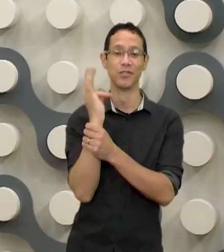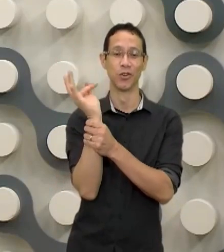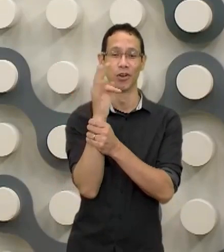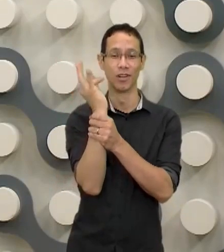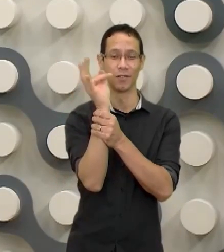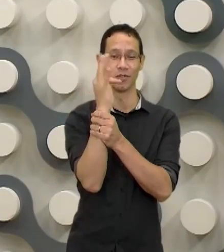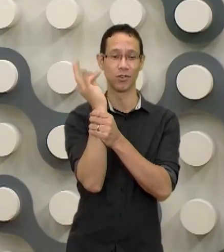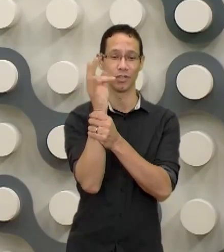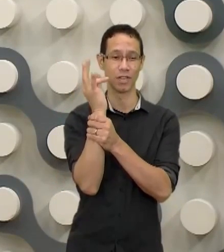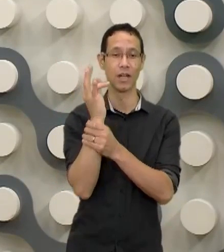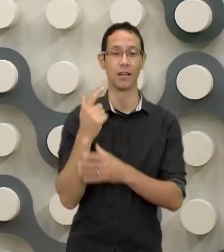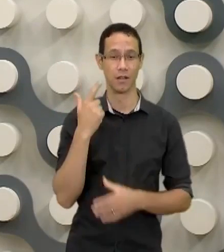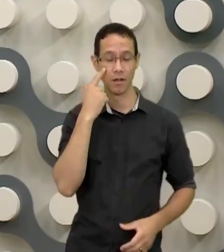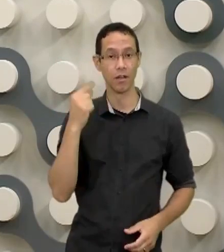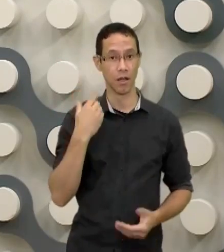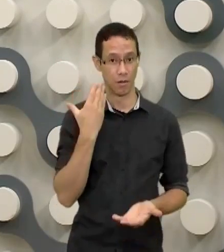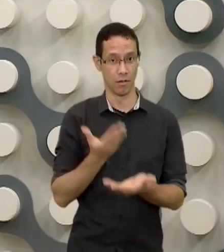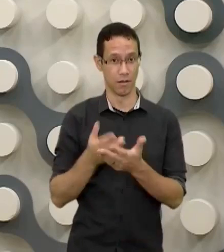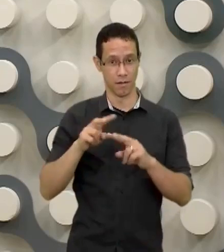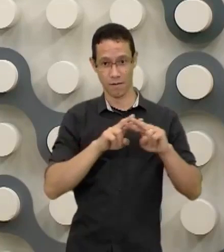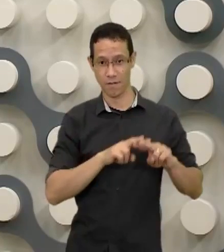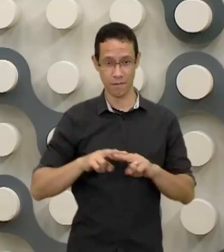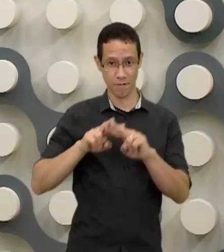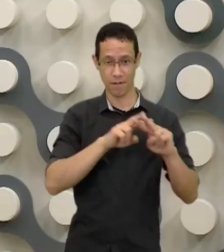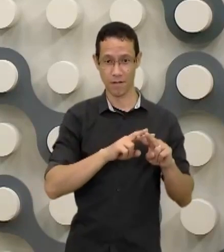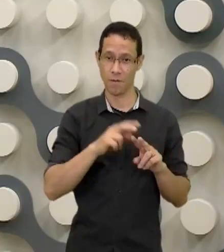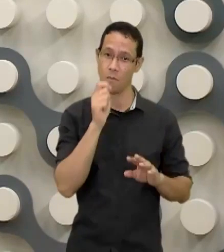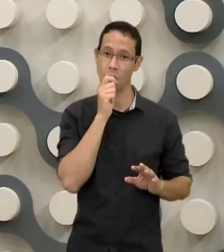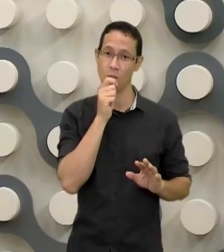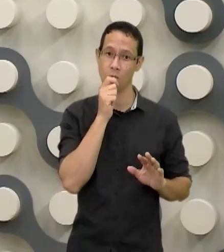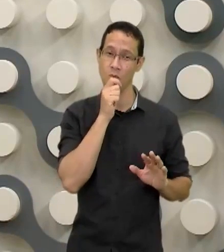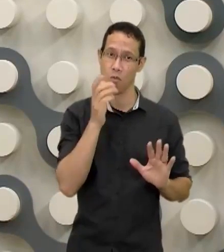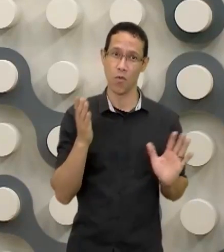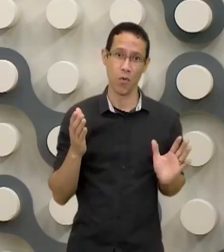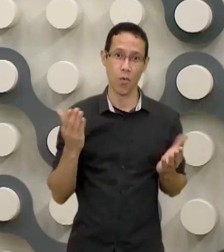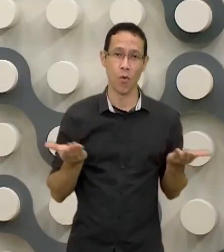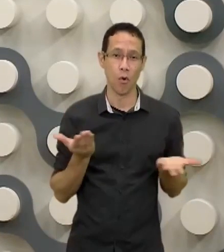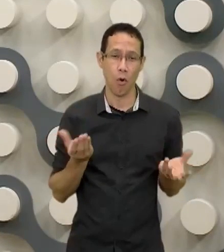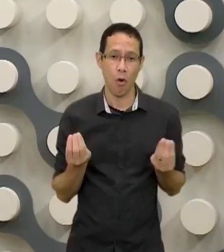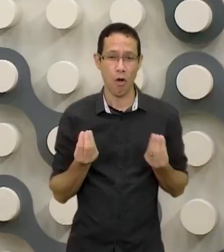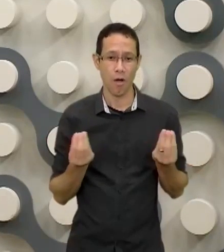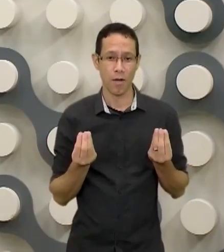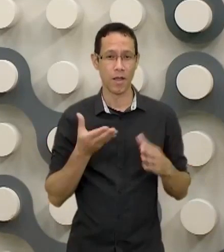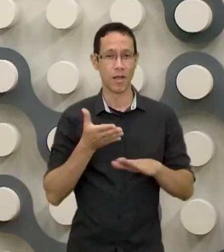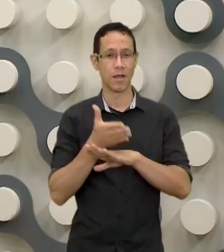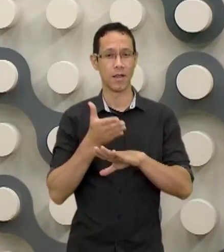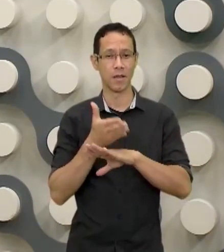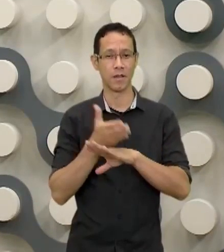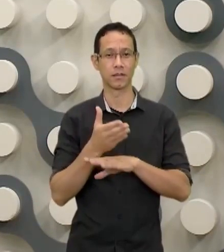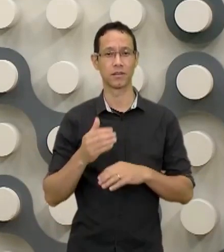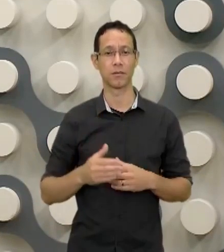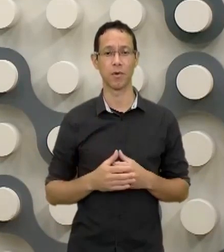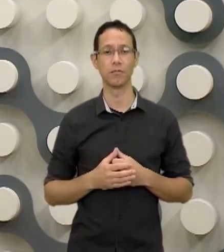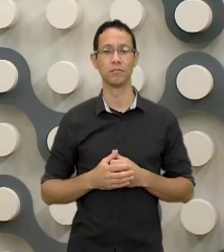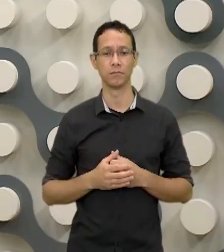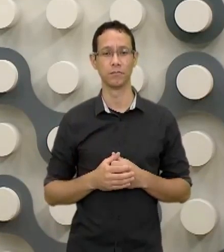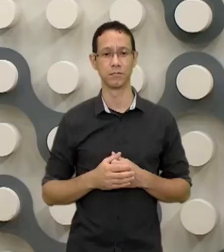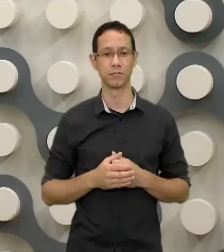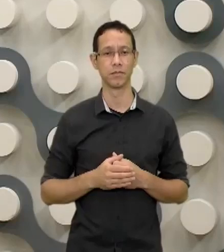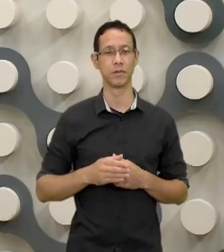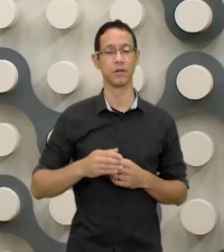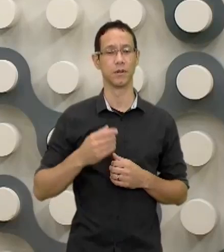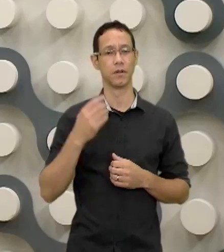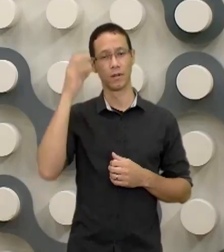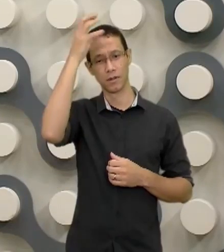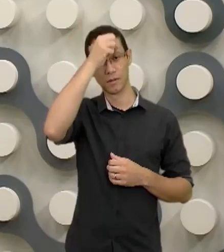uma aula de retomada, uma aula para rever algumas coisas, eu não vi a aula, eu estou agora participando em alguns momentos da aula, é legal que eu